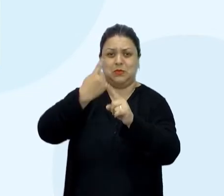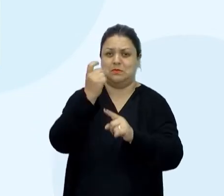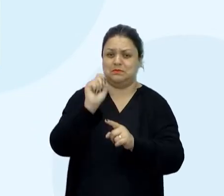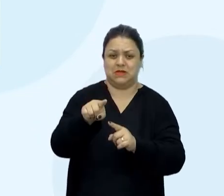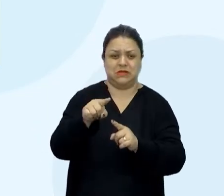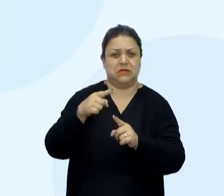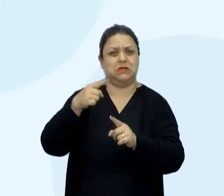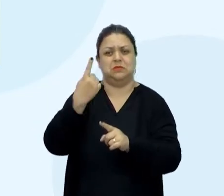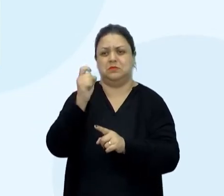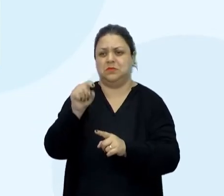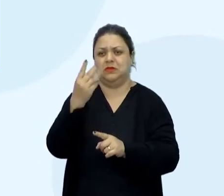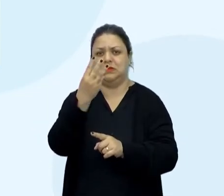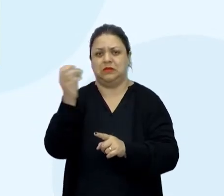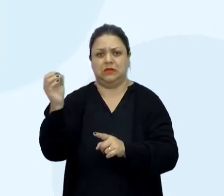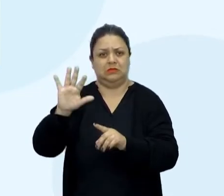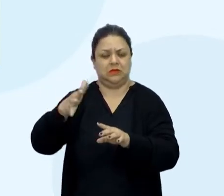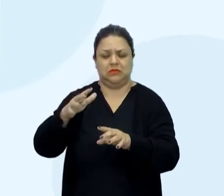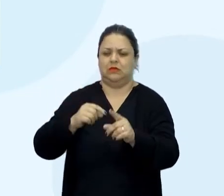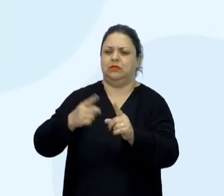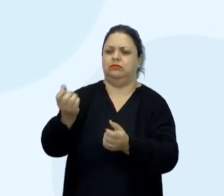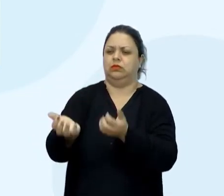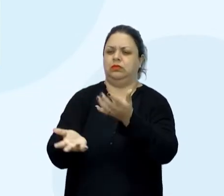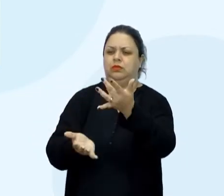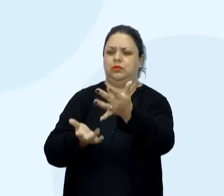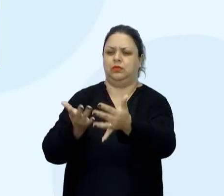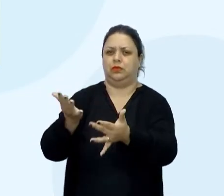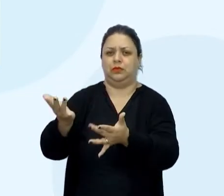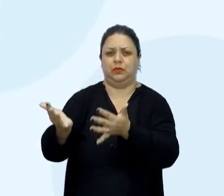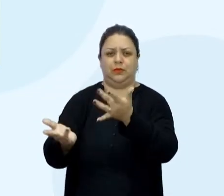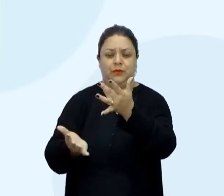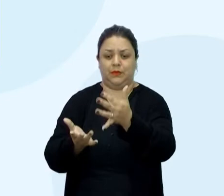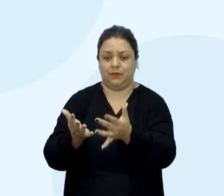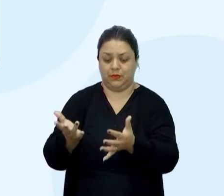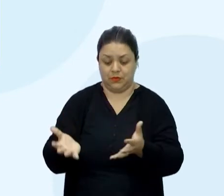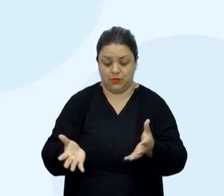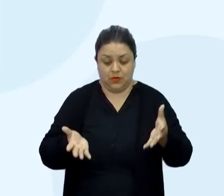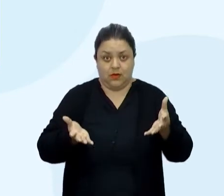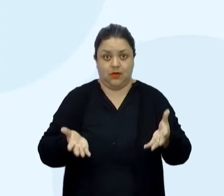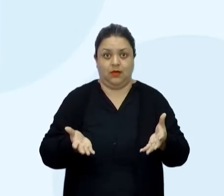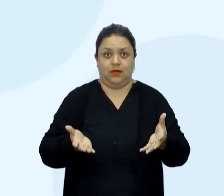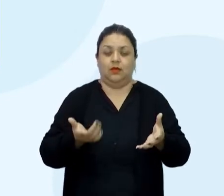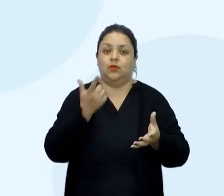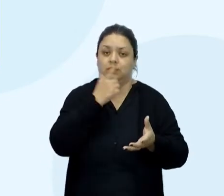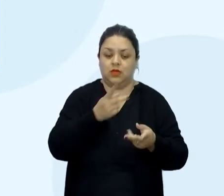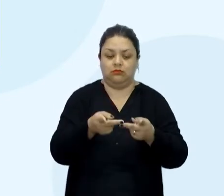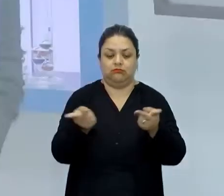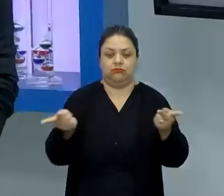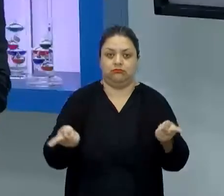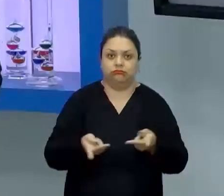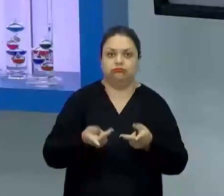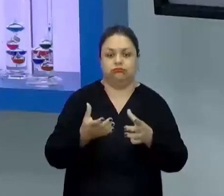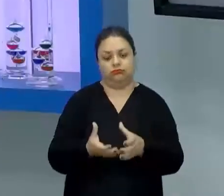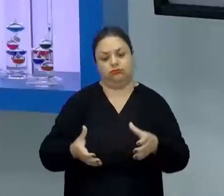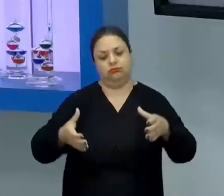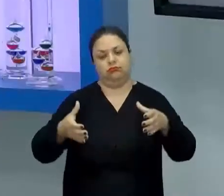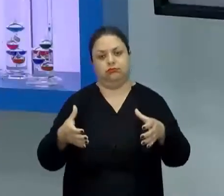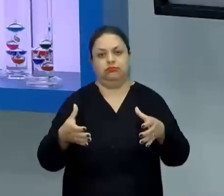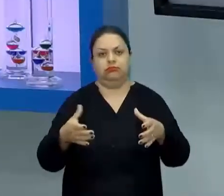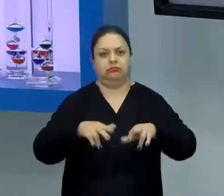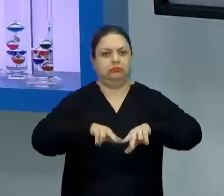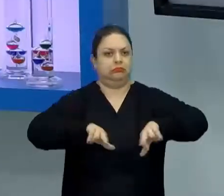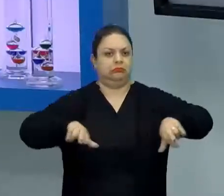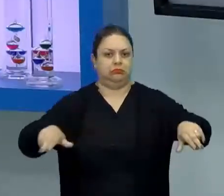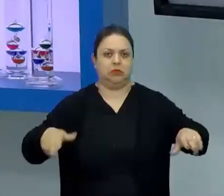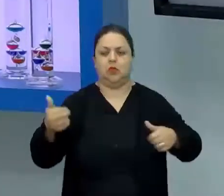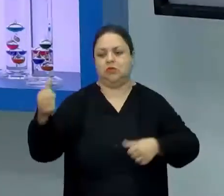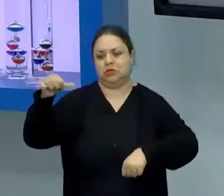para produzir a louça doméstica, para produzir material sanitário ou algum tipo de material que pode ser utilizado num laboratório,